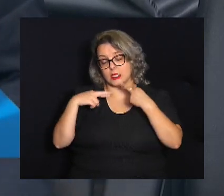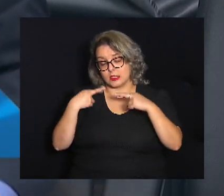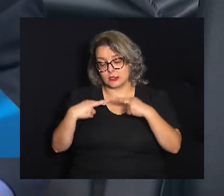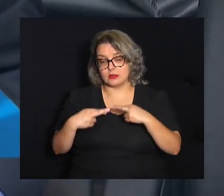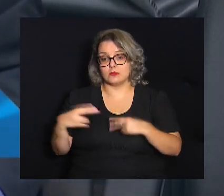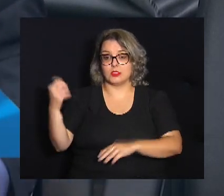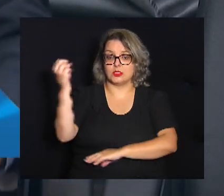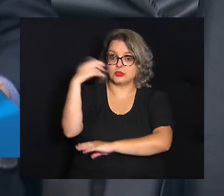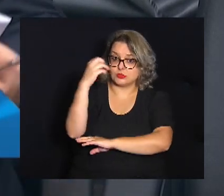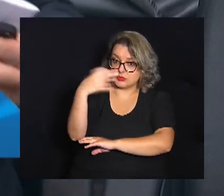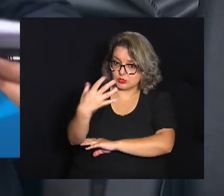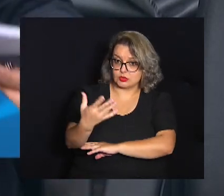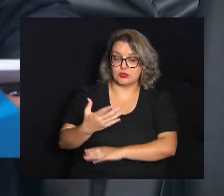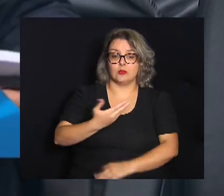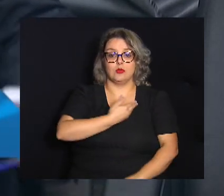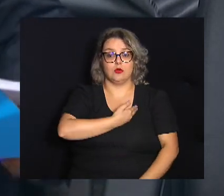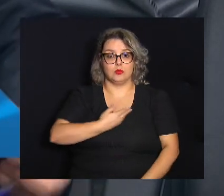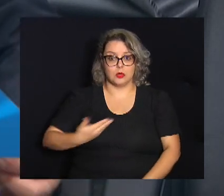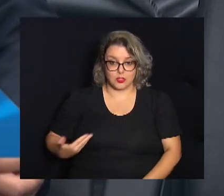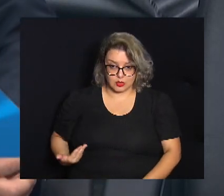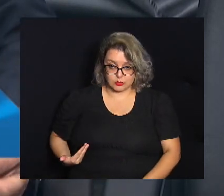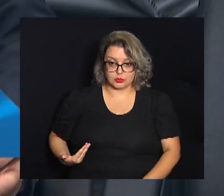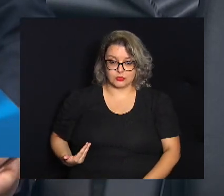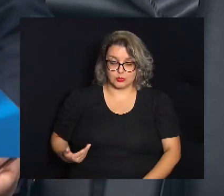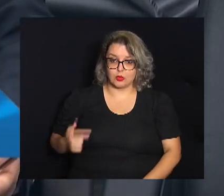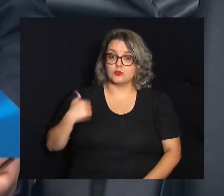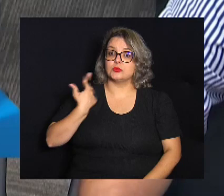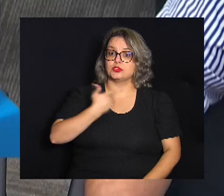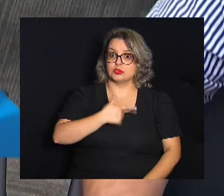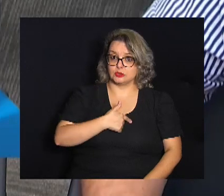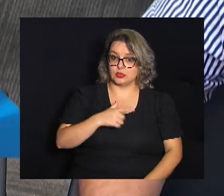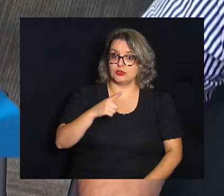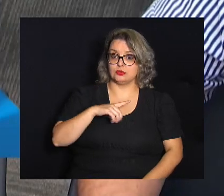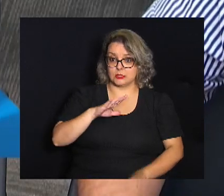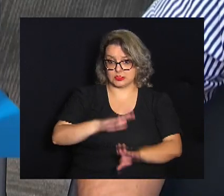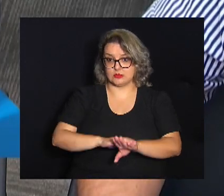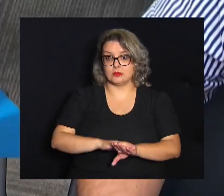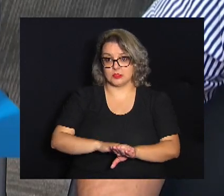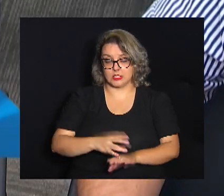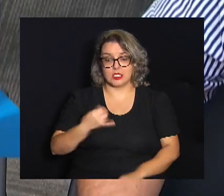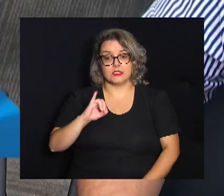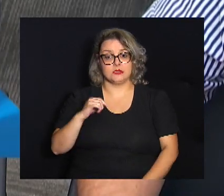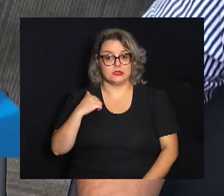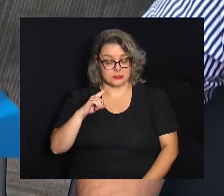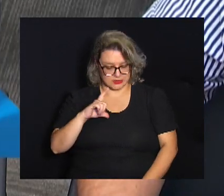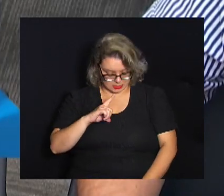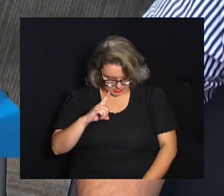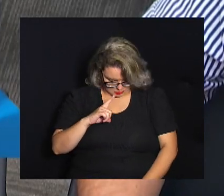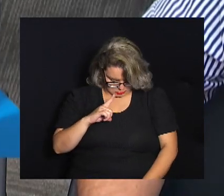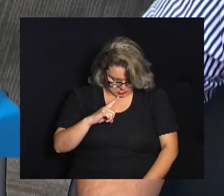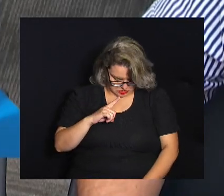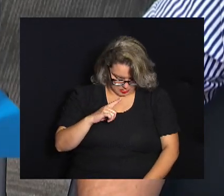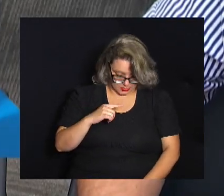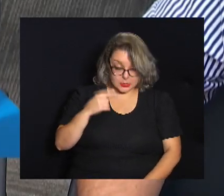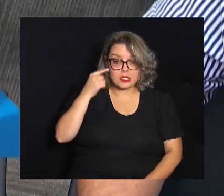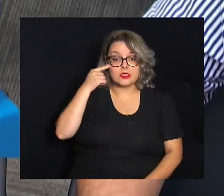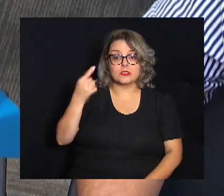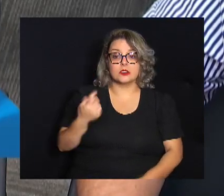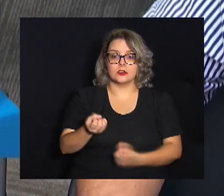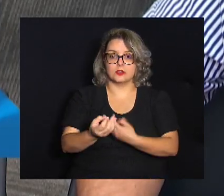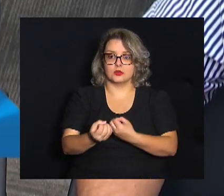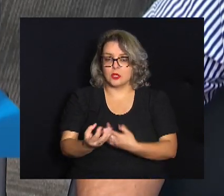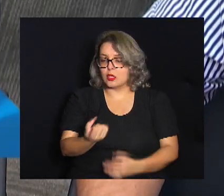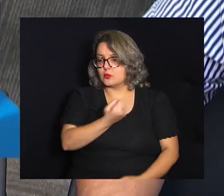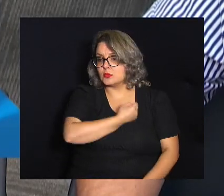fosse iluminação pública, como se nós tivéssemos essa função. Se a gente tem ideia de dados, números,